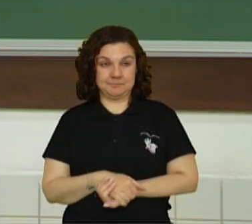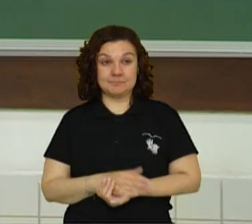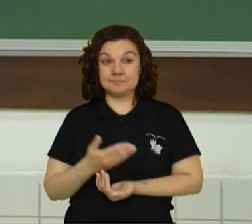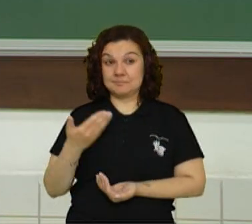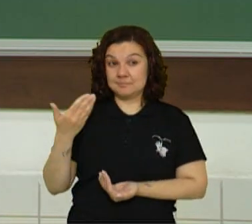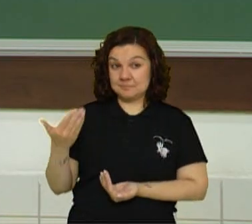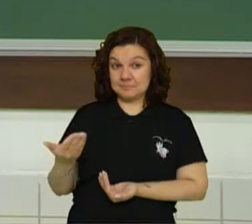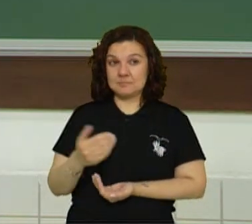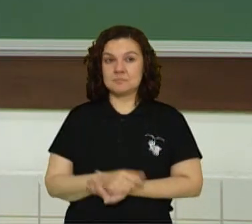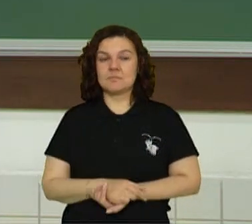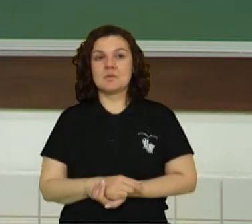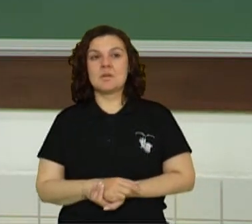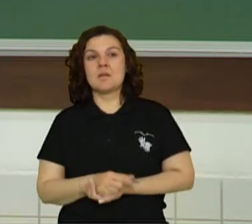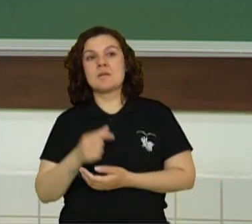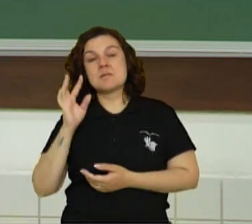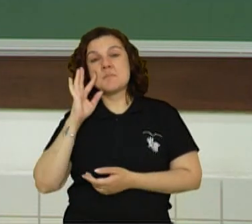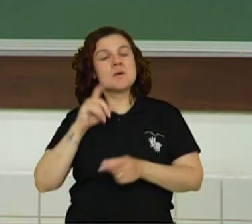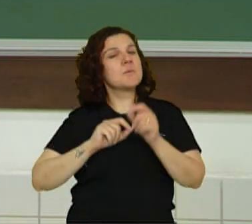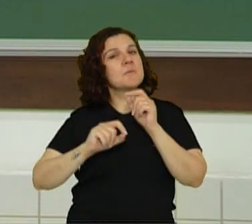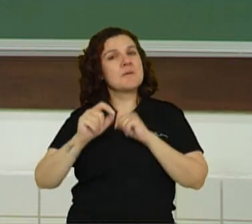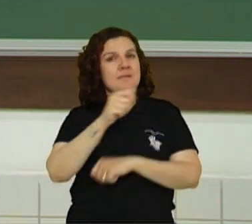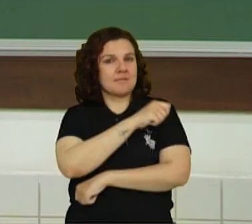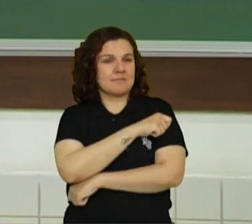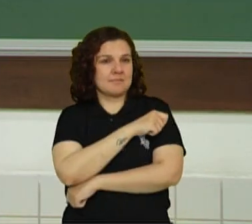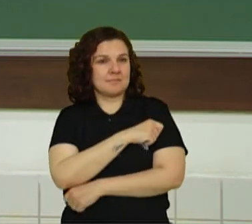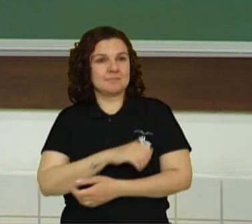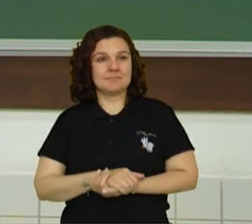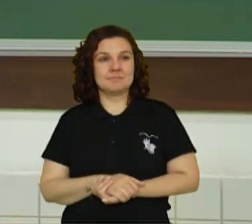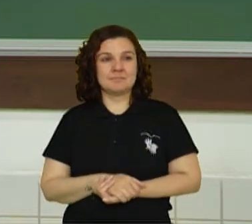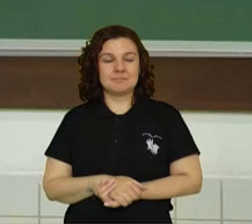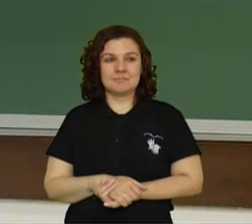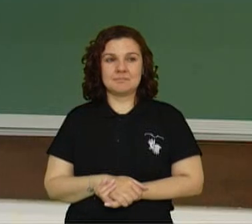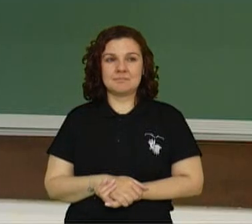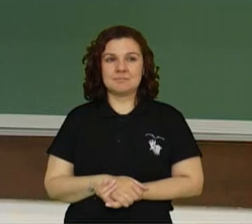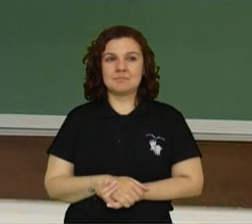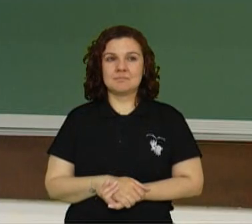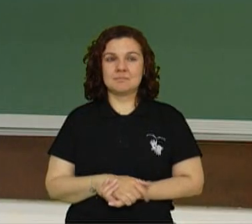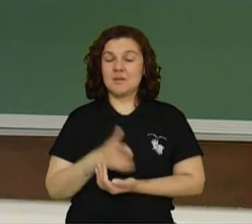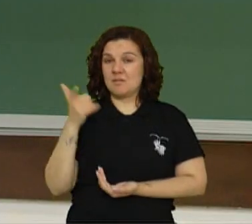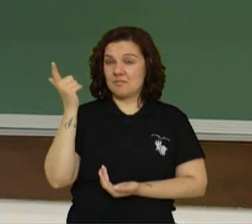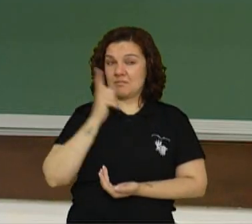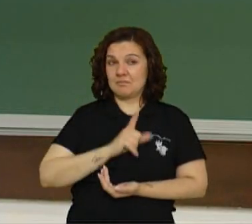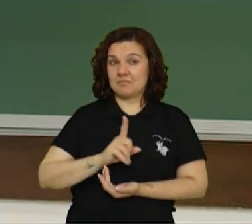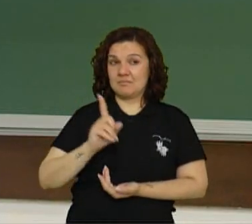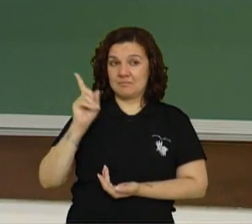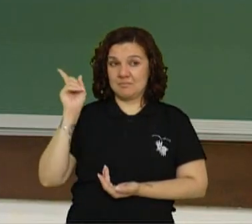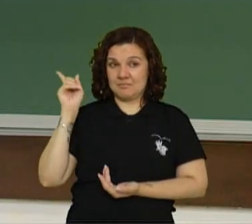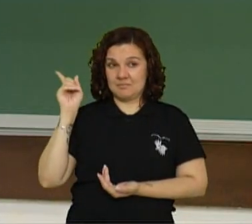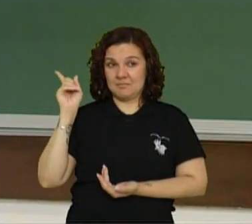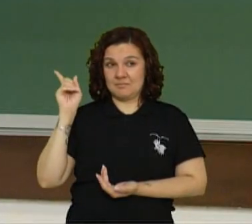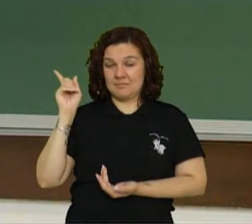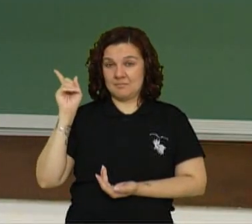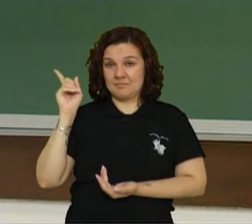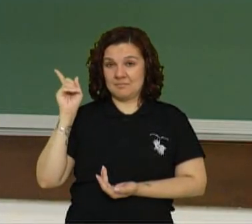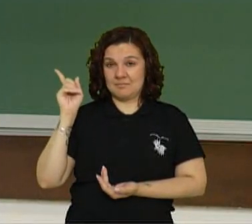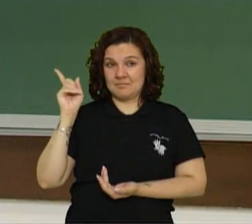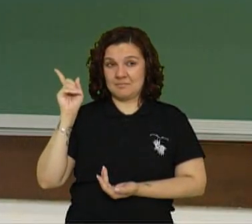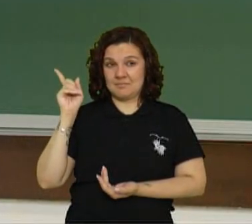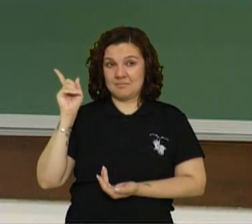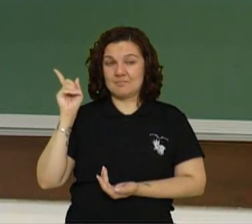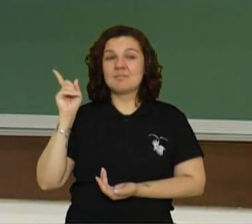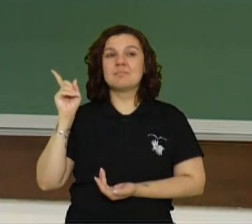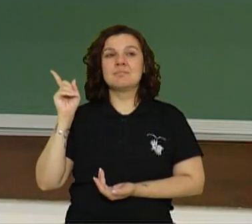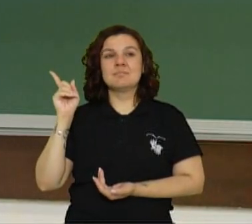Com isso, você tem que pensar, aluno, que para construir o sólido representado na letra